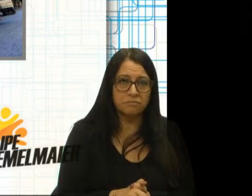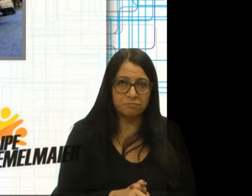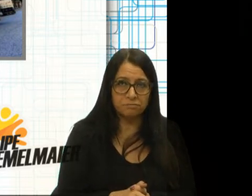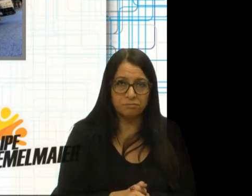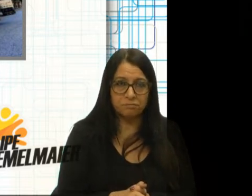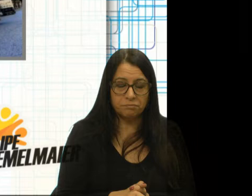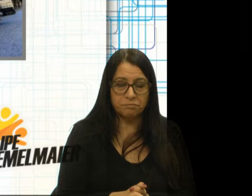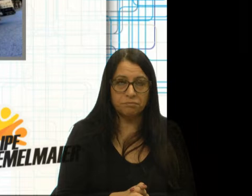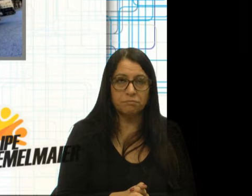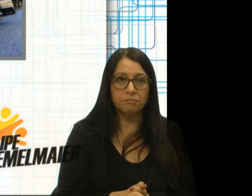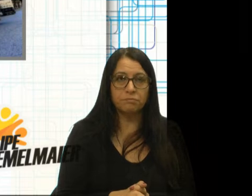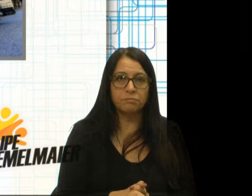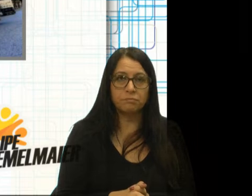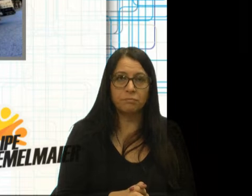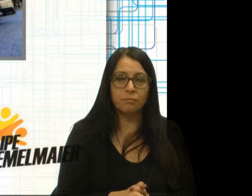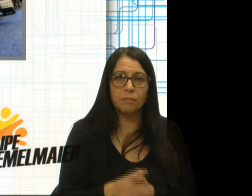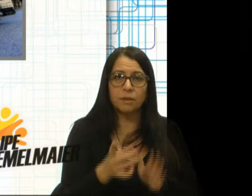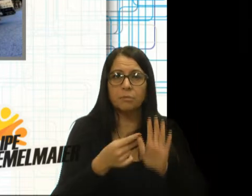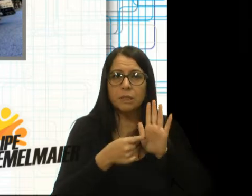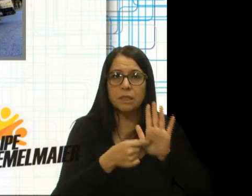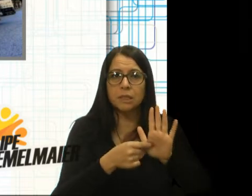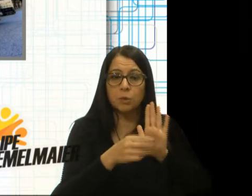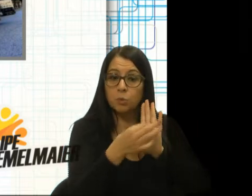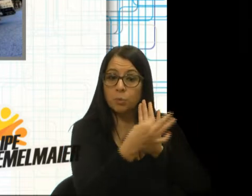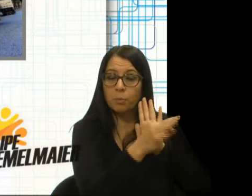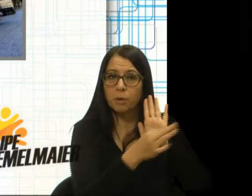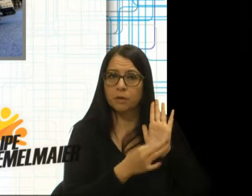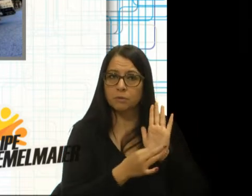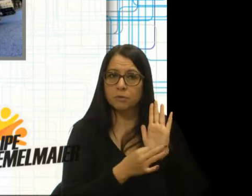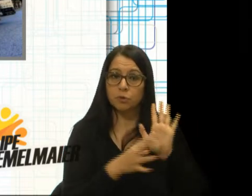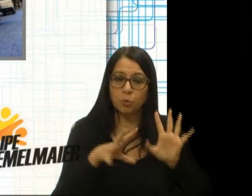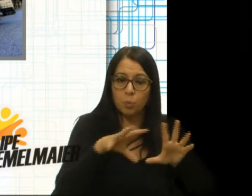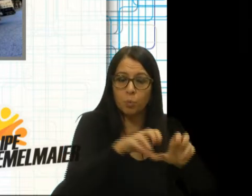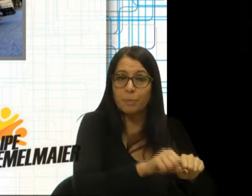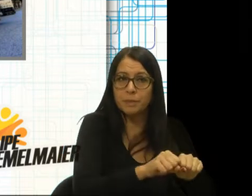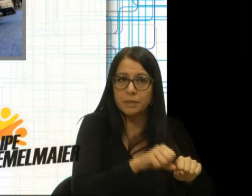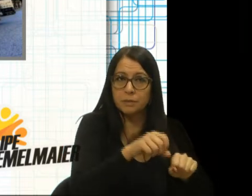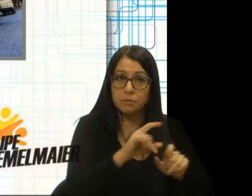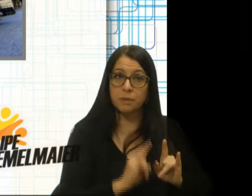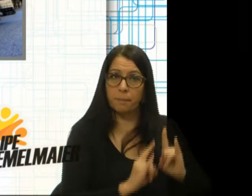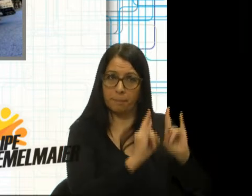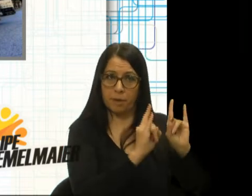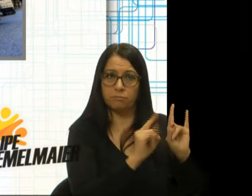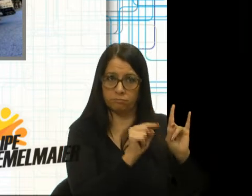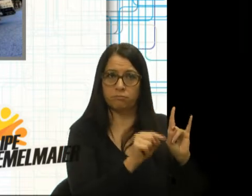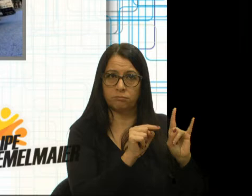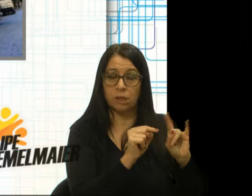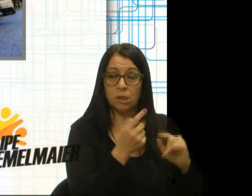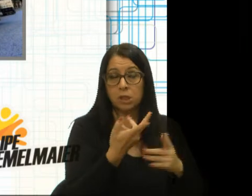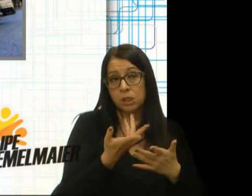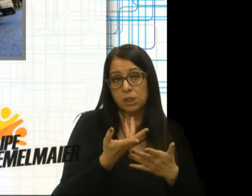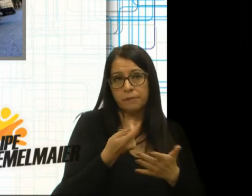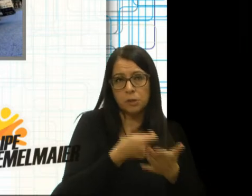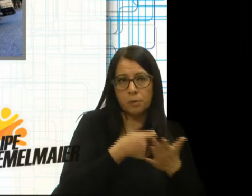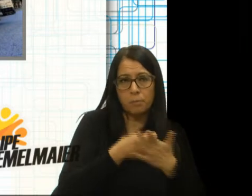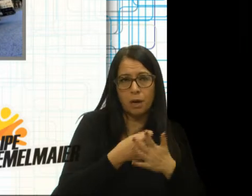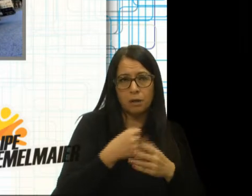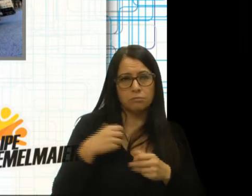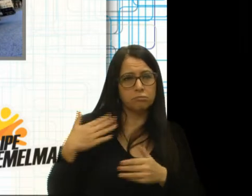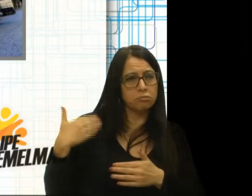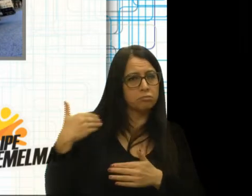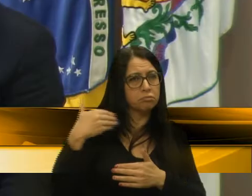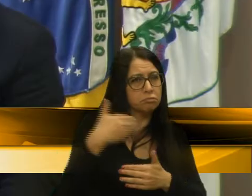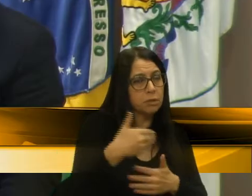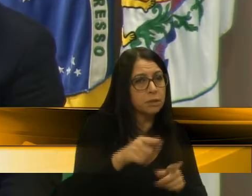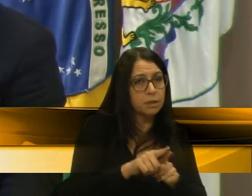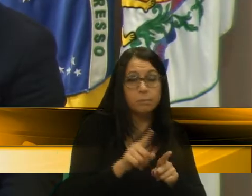A apresentação de um plano de ocupação da Maesa, que vem sendo cobrado há bastante tempo e até agora a